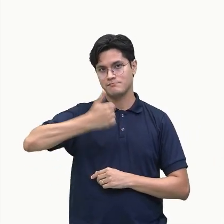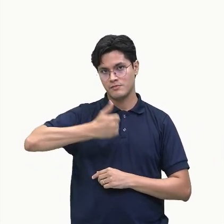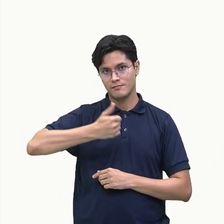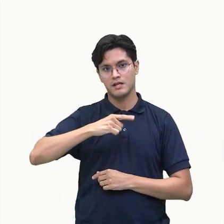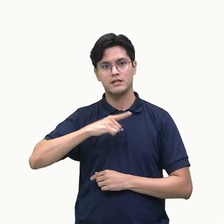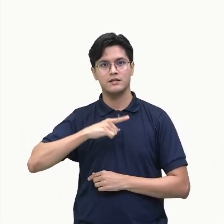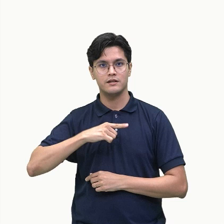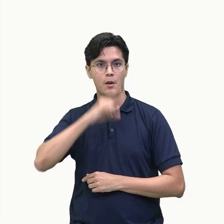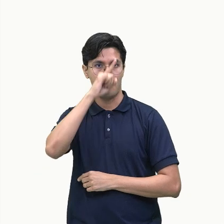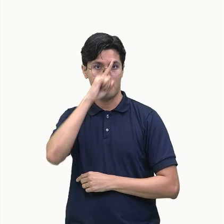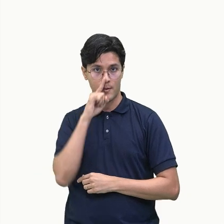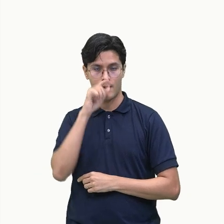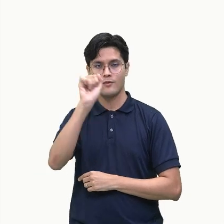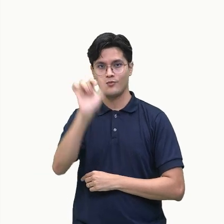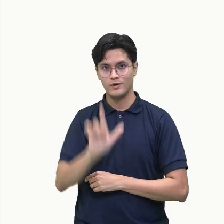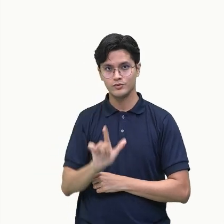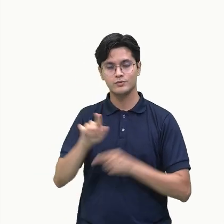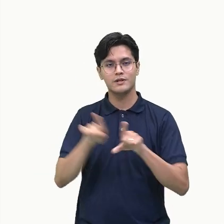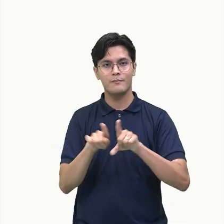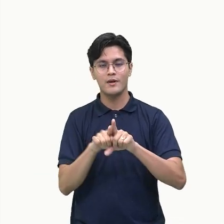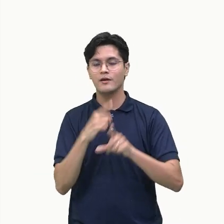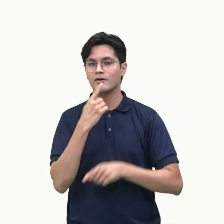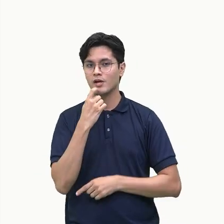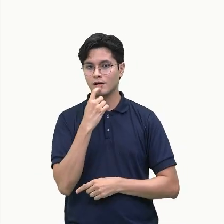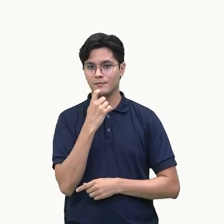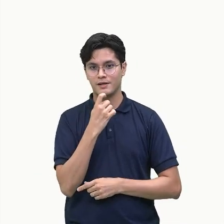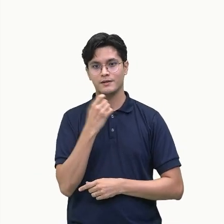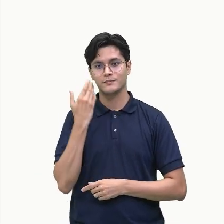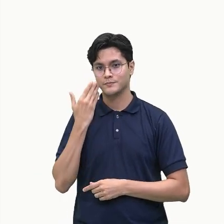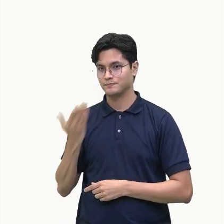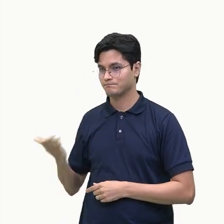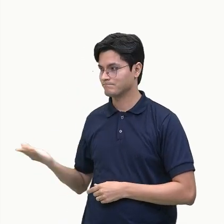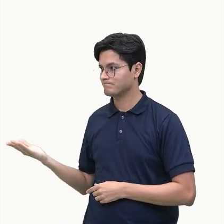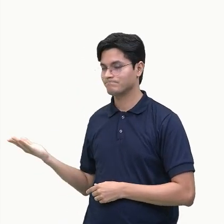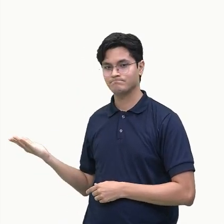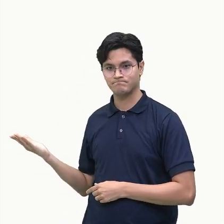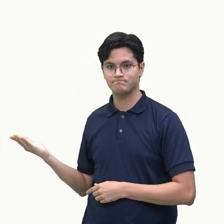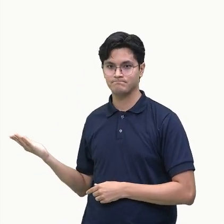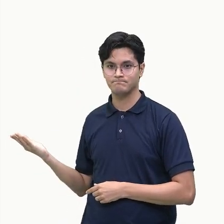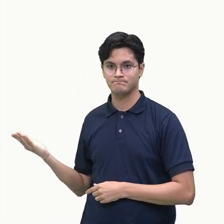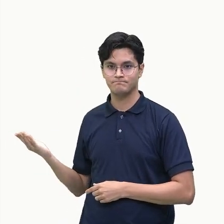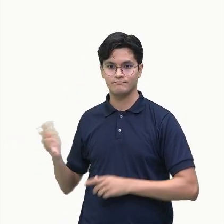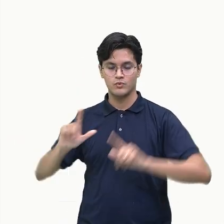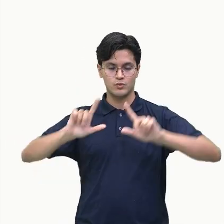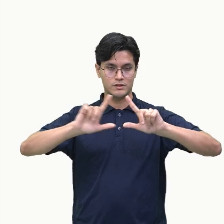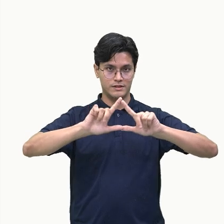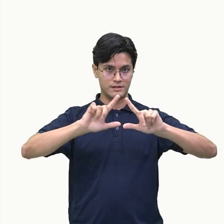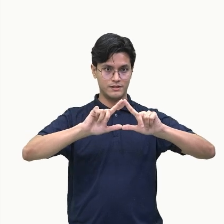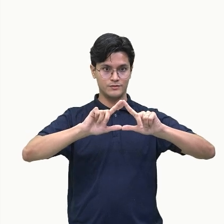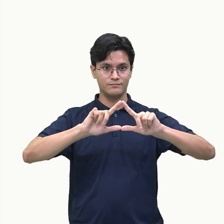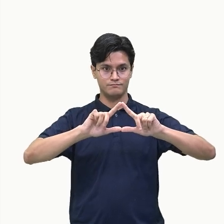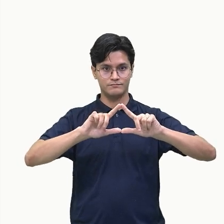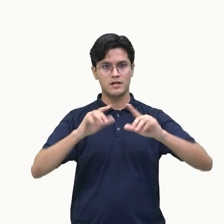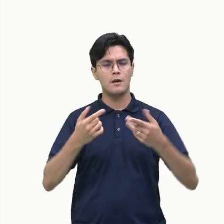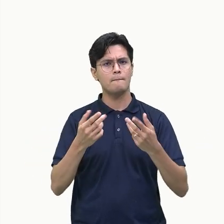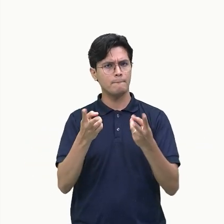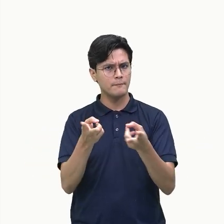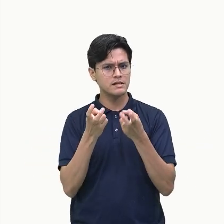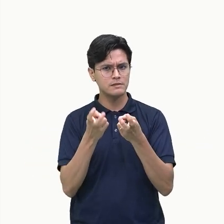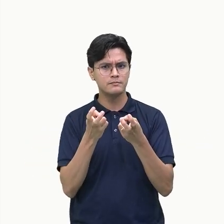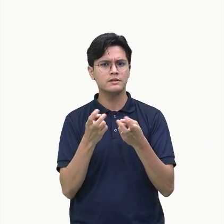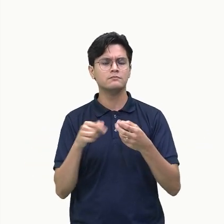Amarelo, azul e vermelho. E aqui está dizendo que elas são primárias, Estão percebendo? E quais são